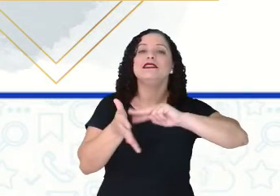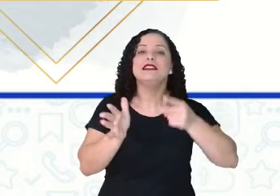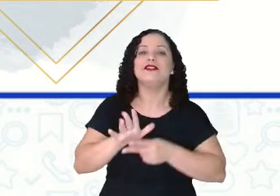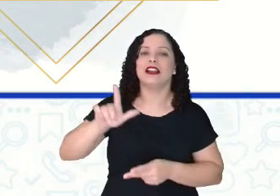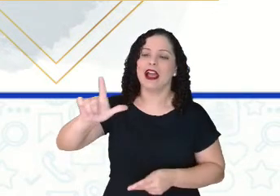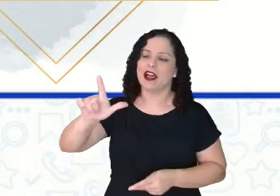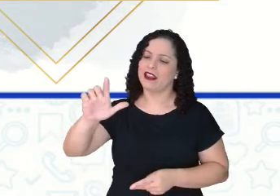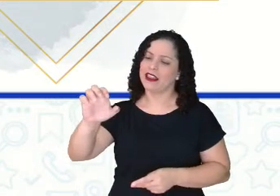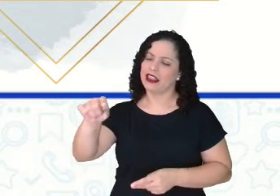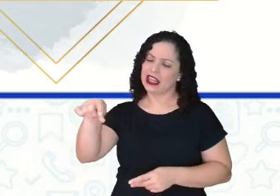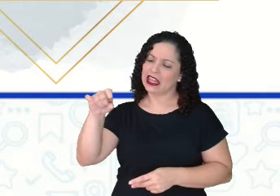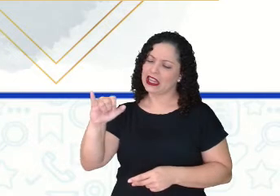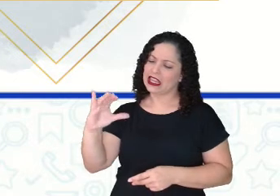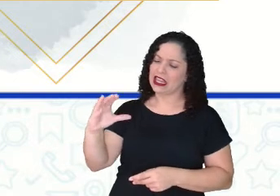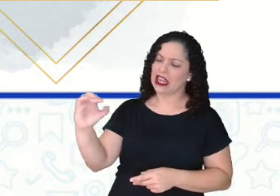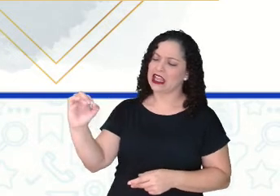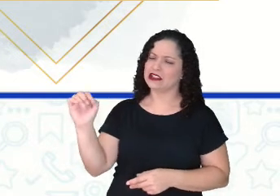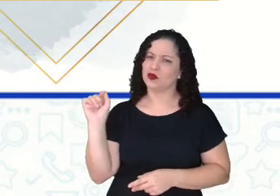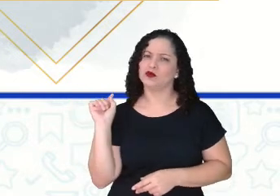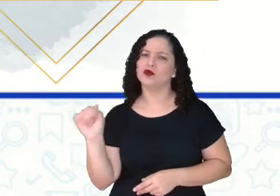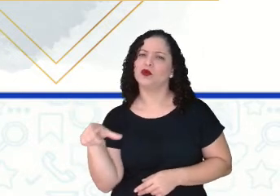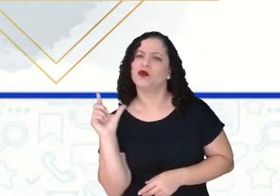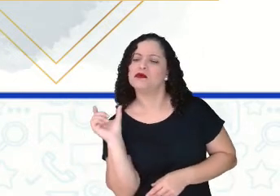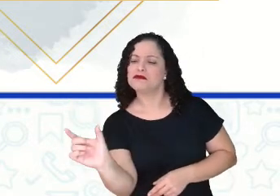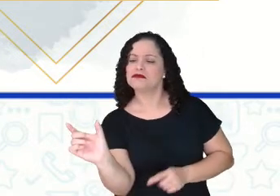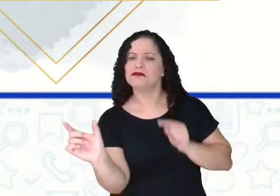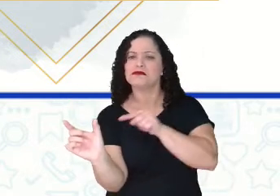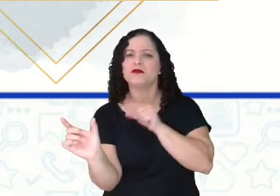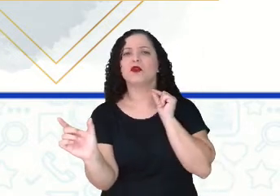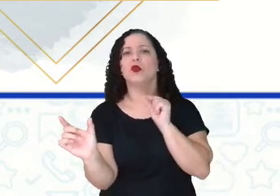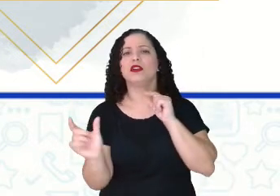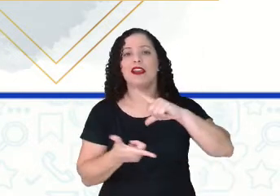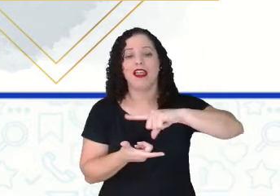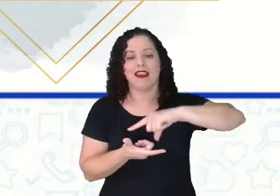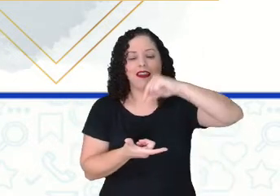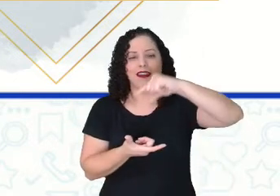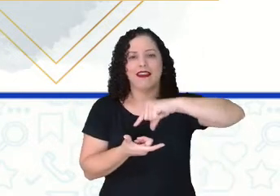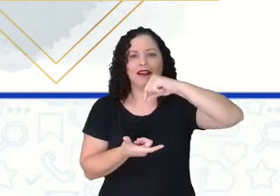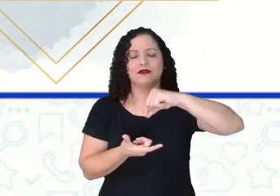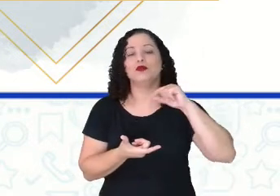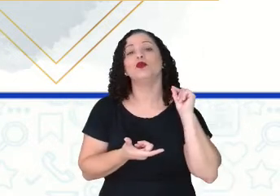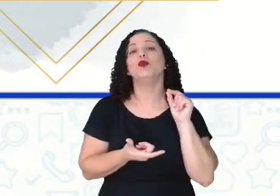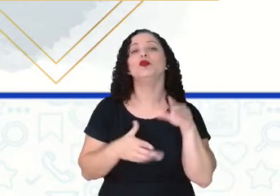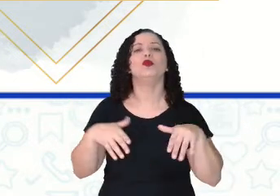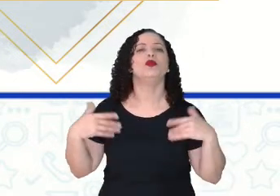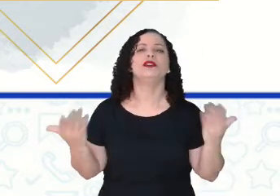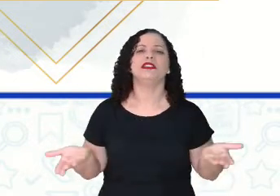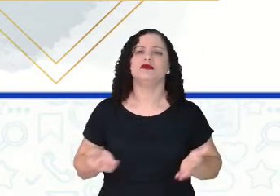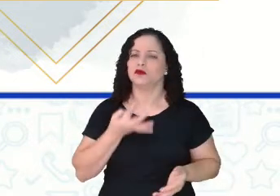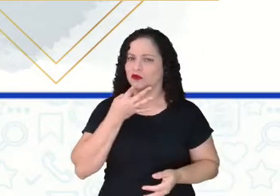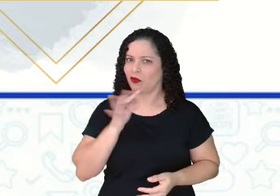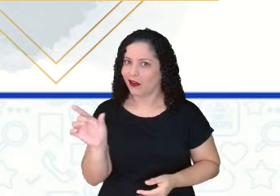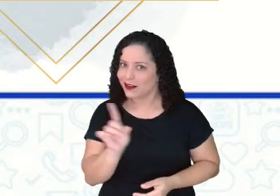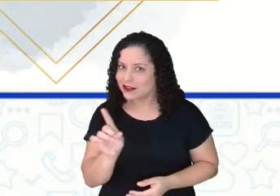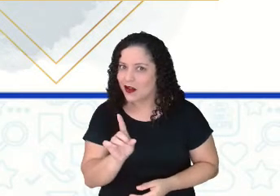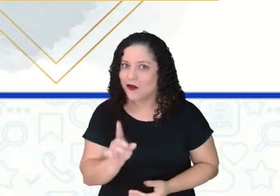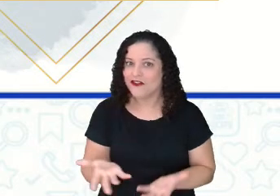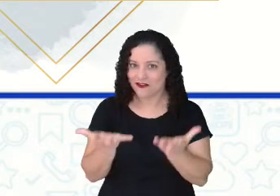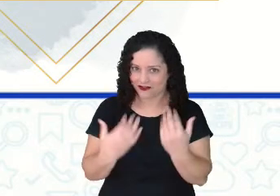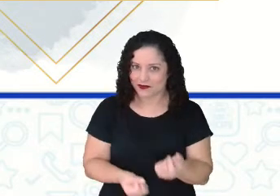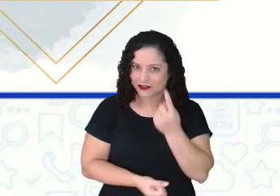já ouviram falar o que é léxico? Não é? Se não, vamos ver o que é,